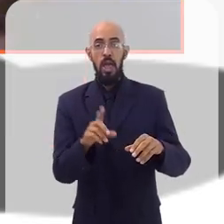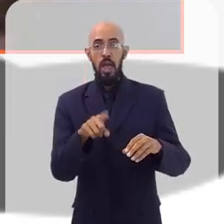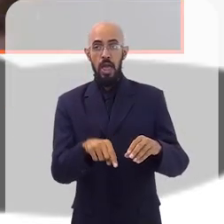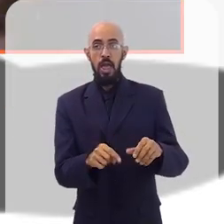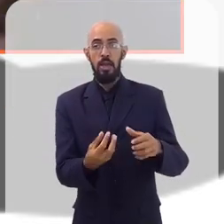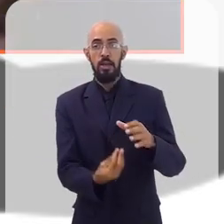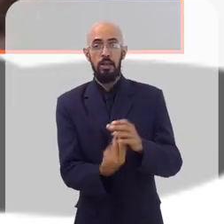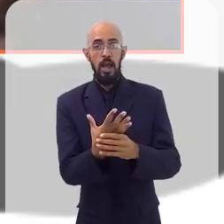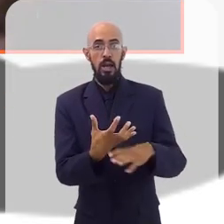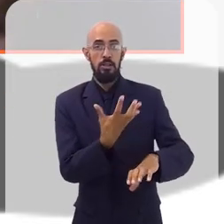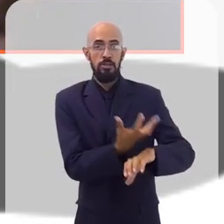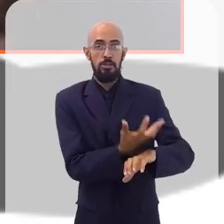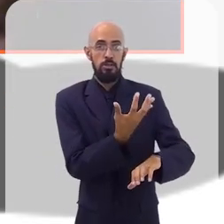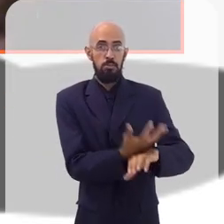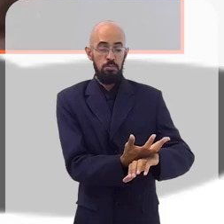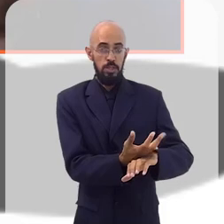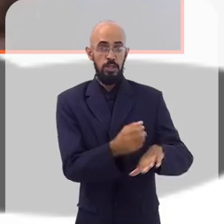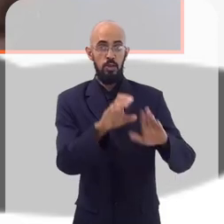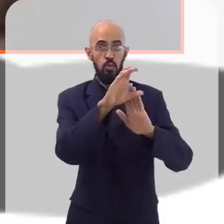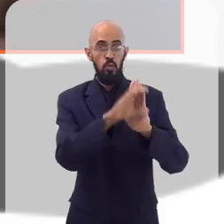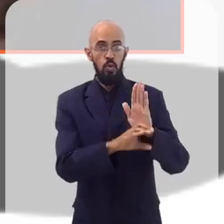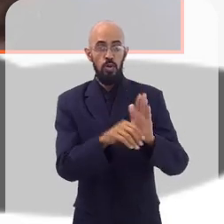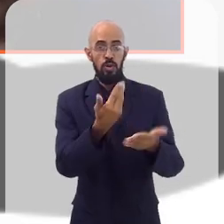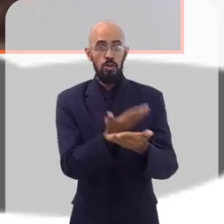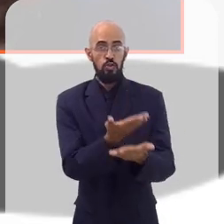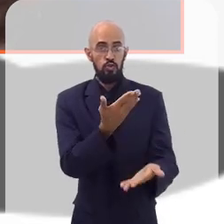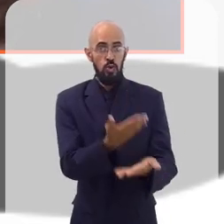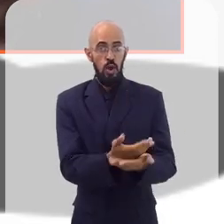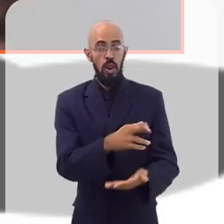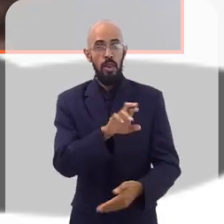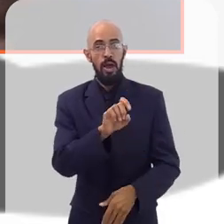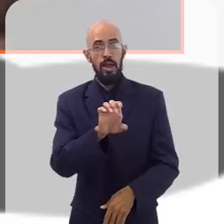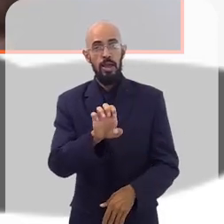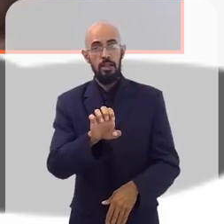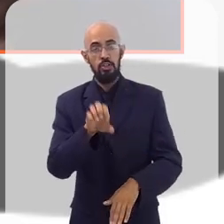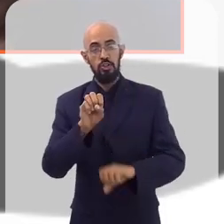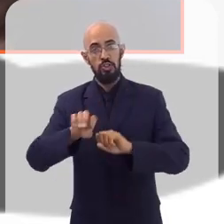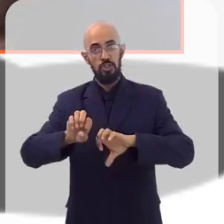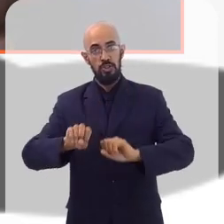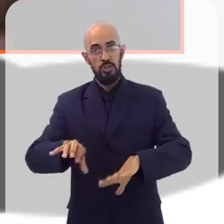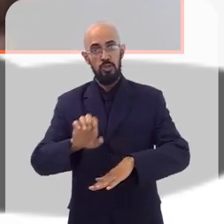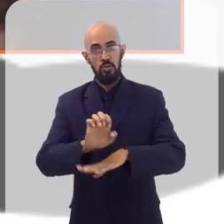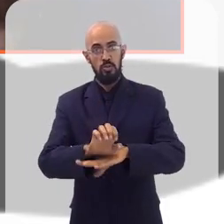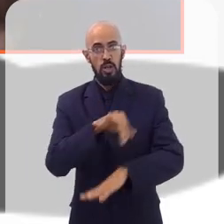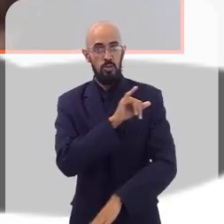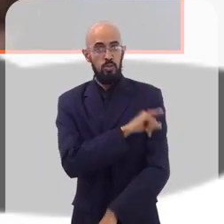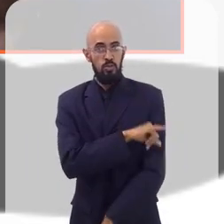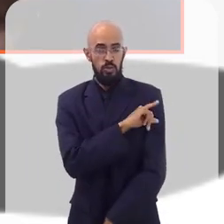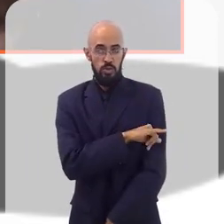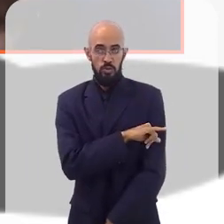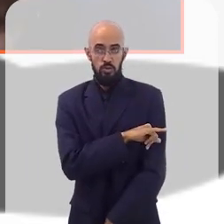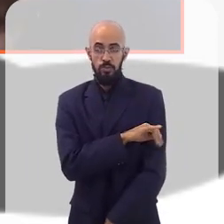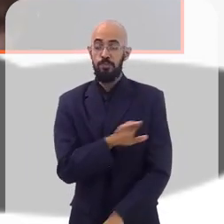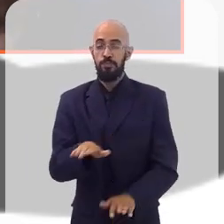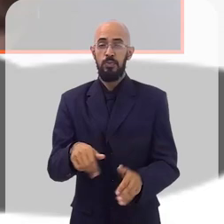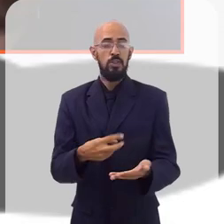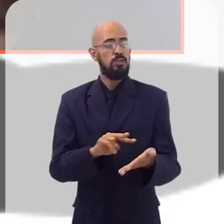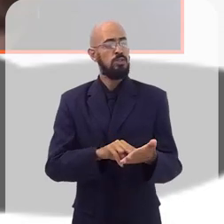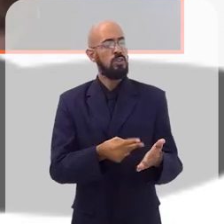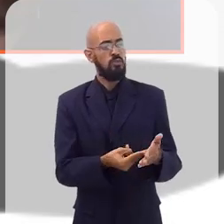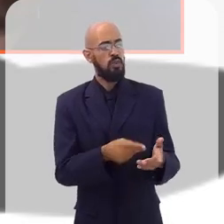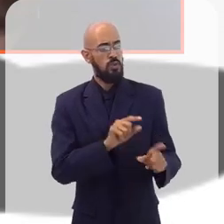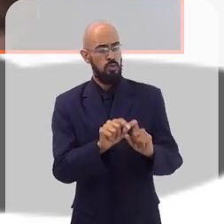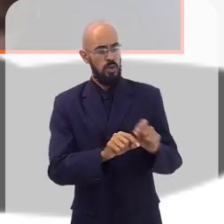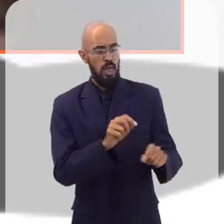mensagem é e o outro também institui a inclusão da libras né que é na verdade a língua